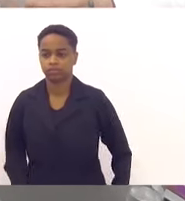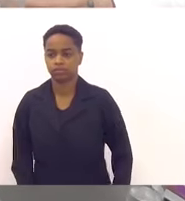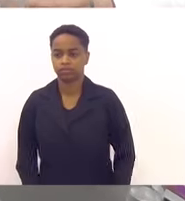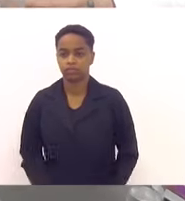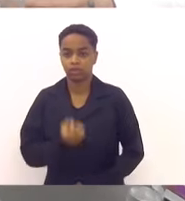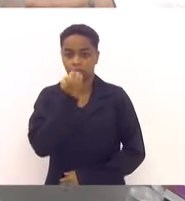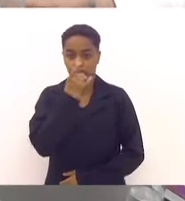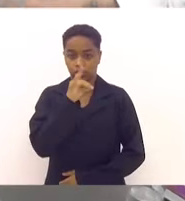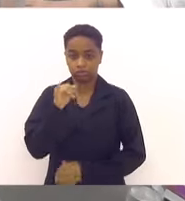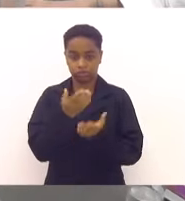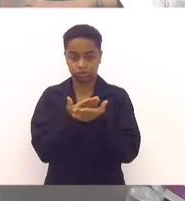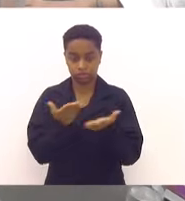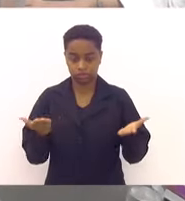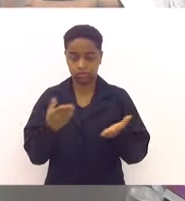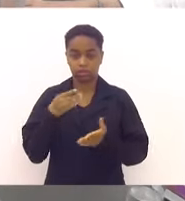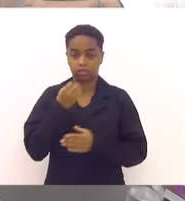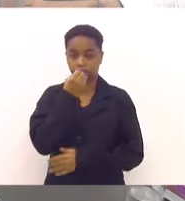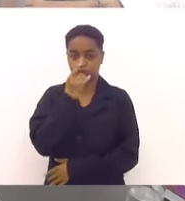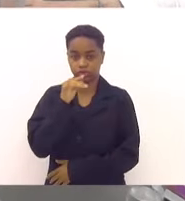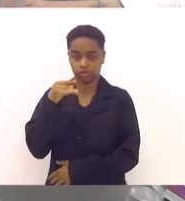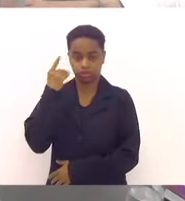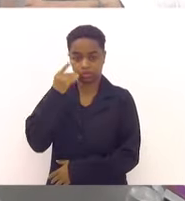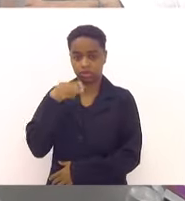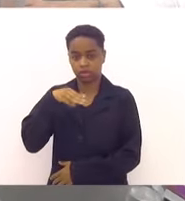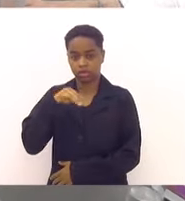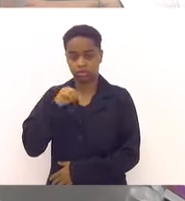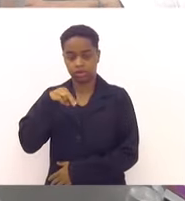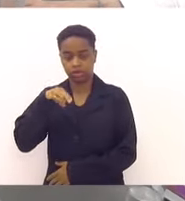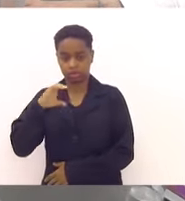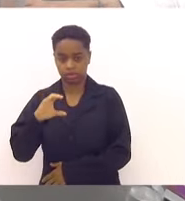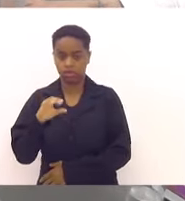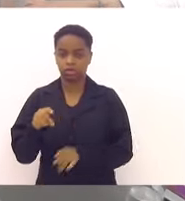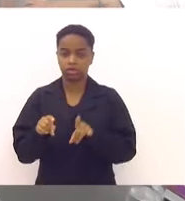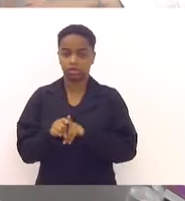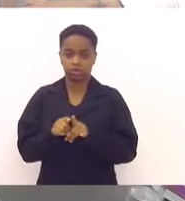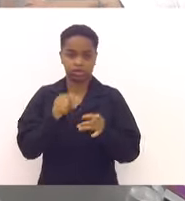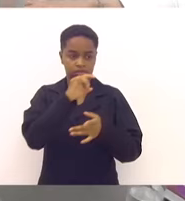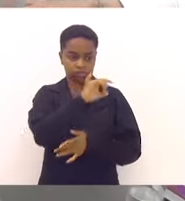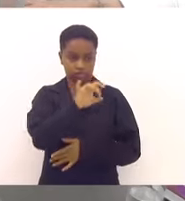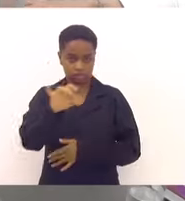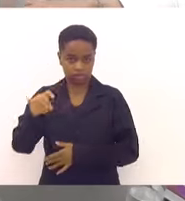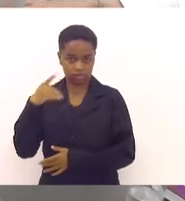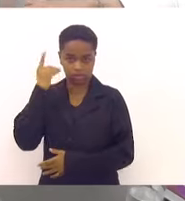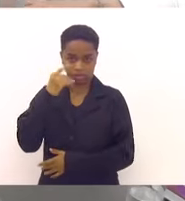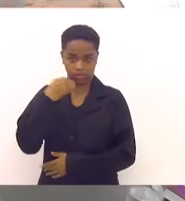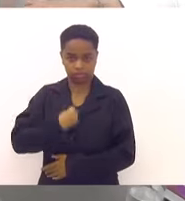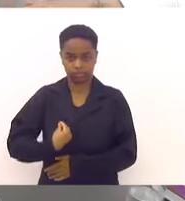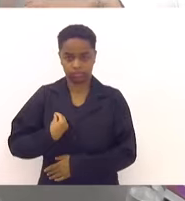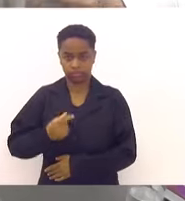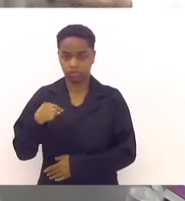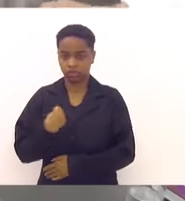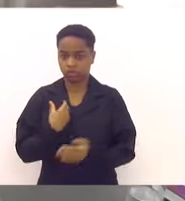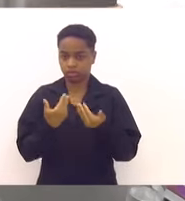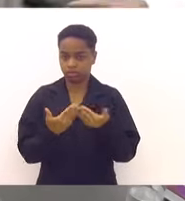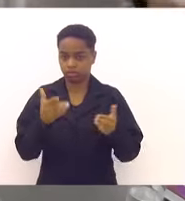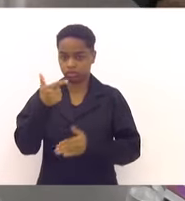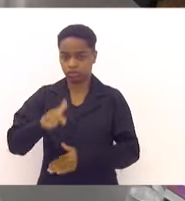Bom dia a todos, bom dia deputado Mink, deputado Luiz Paulo, deputada Célia, deputado Fred, está reaberta a sessão.